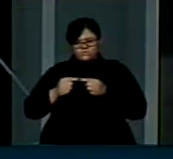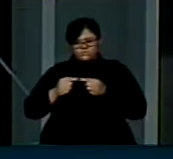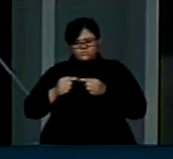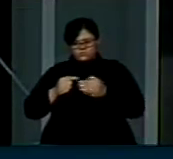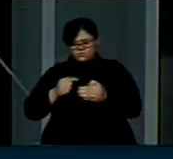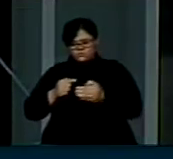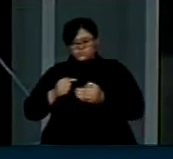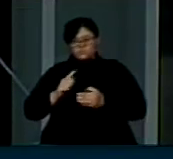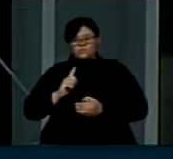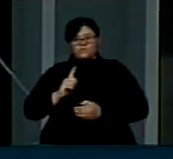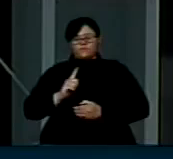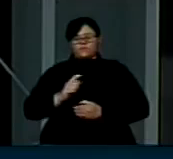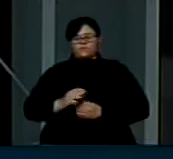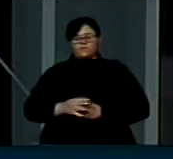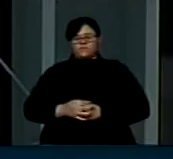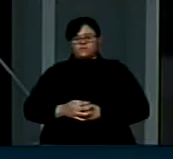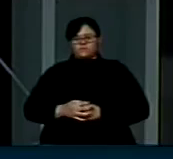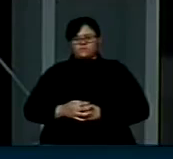teve